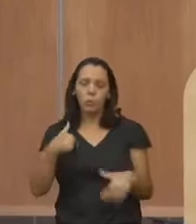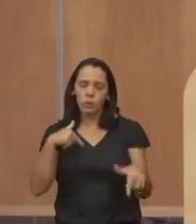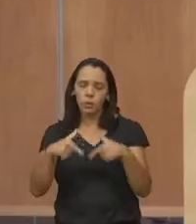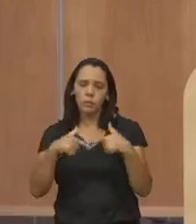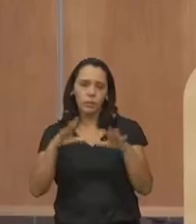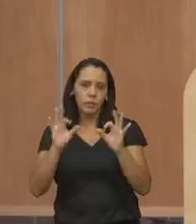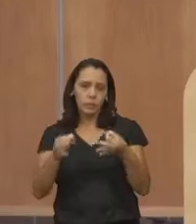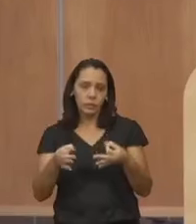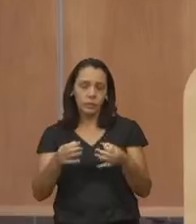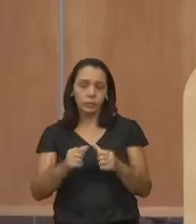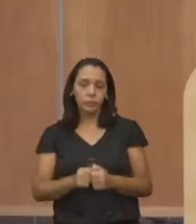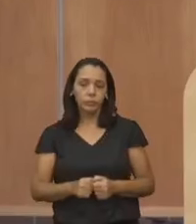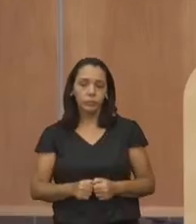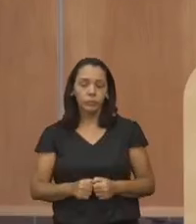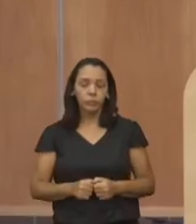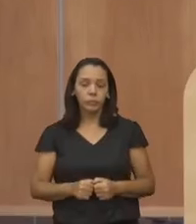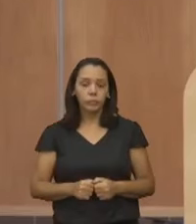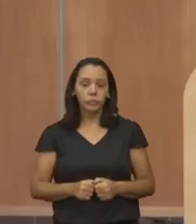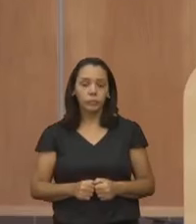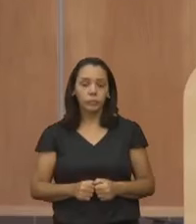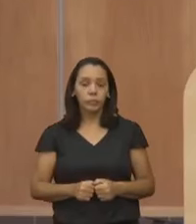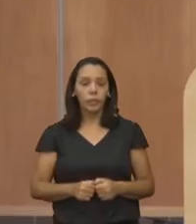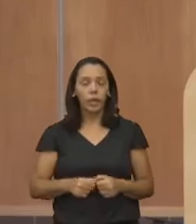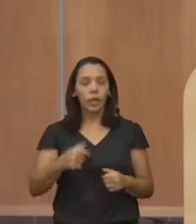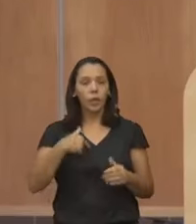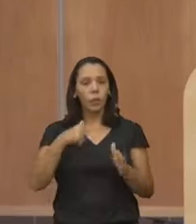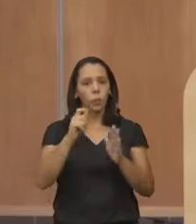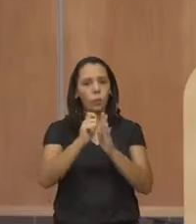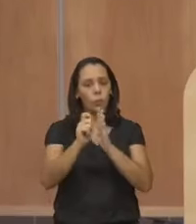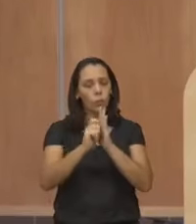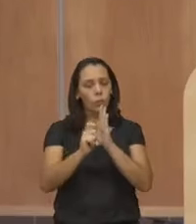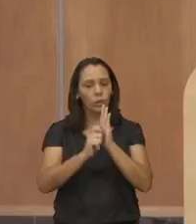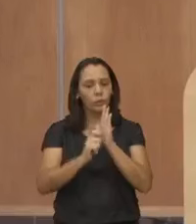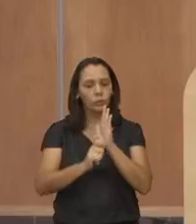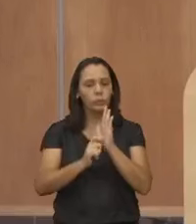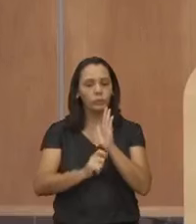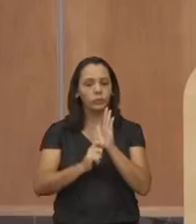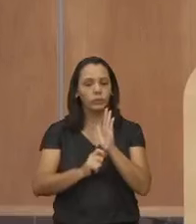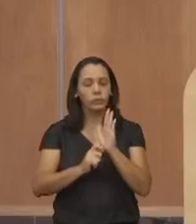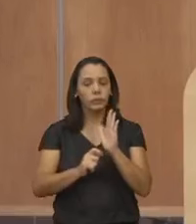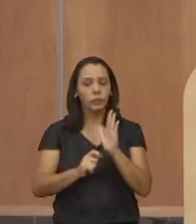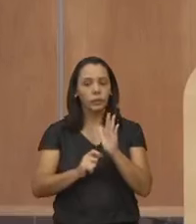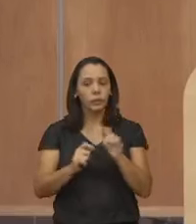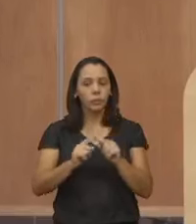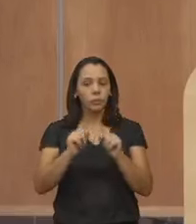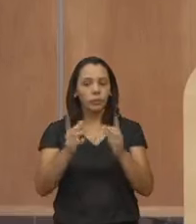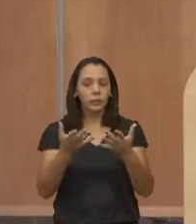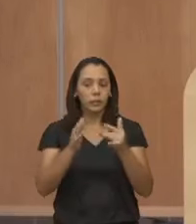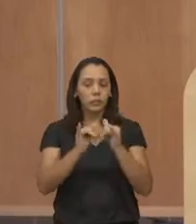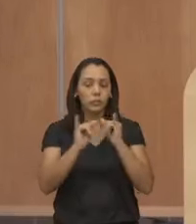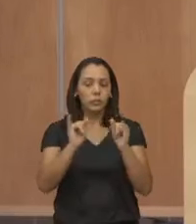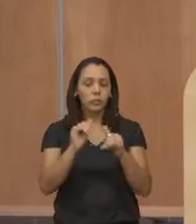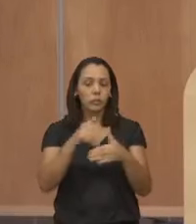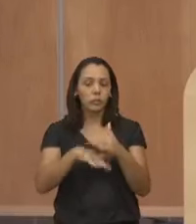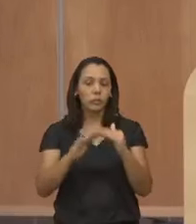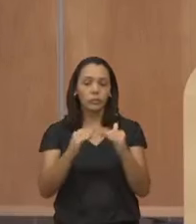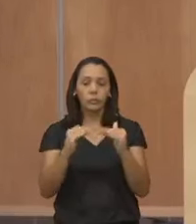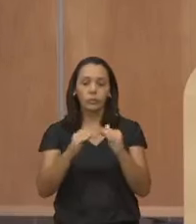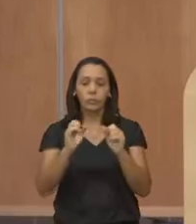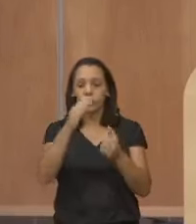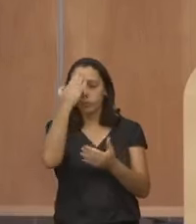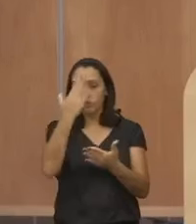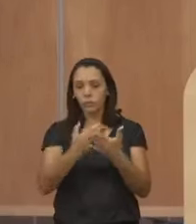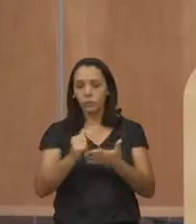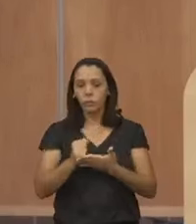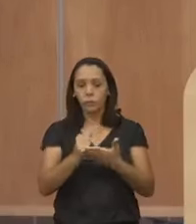muita coisa para falar, não me lembro aqui, eu fiz algumas anotações. Mas é dizer para vocês que sou favorável e conte comigo aí,